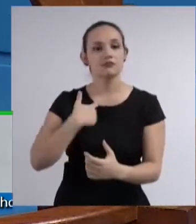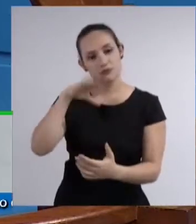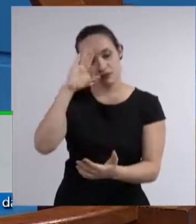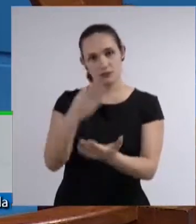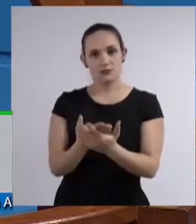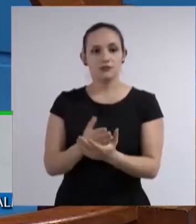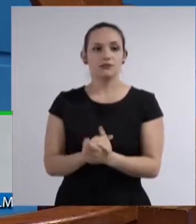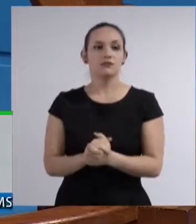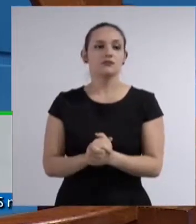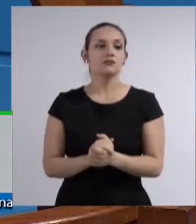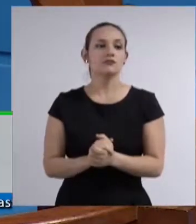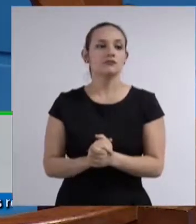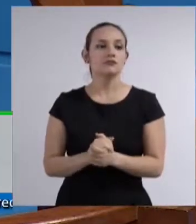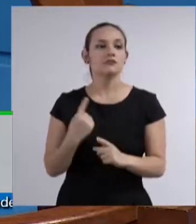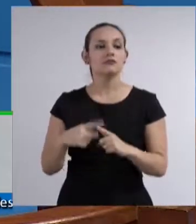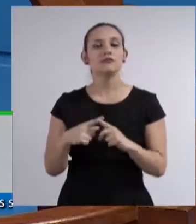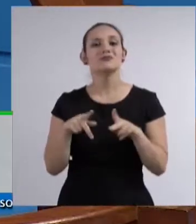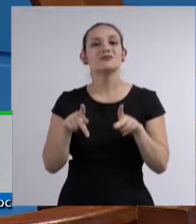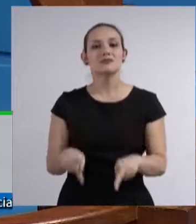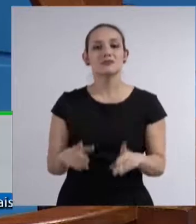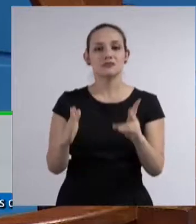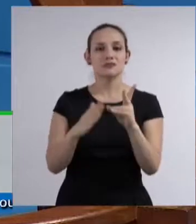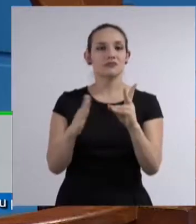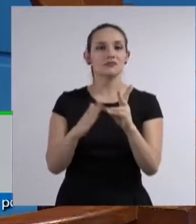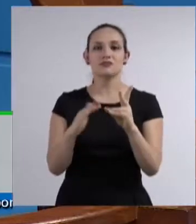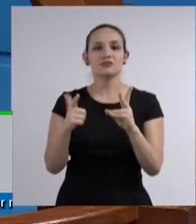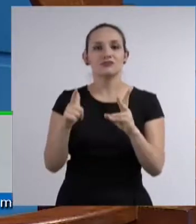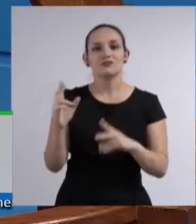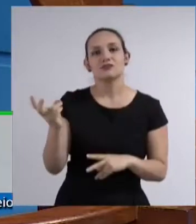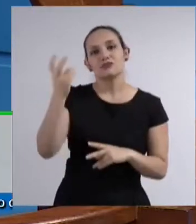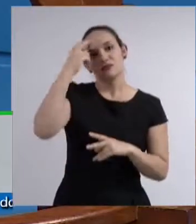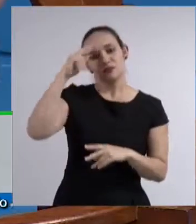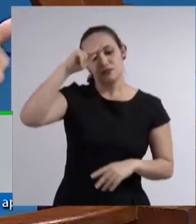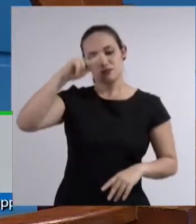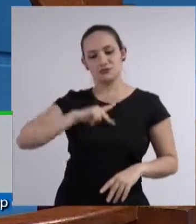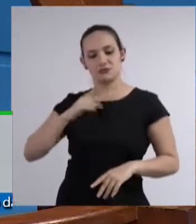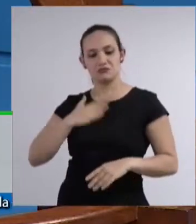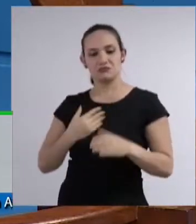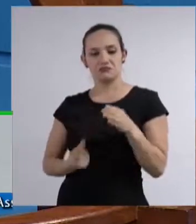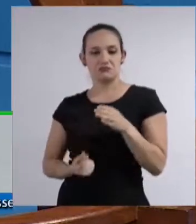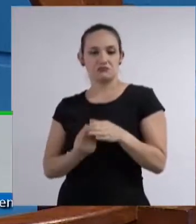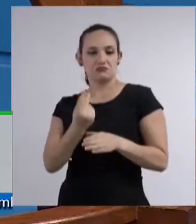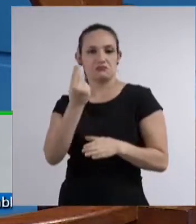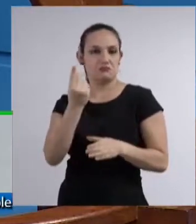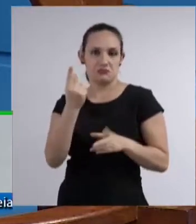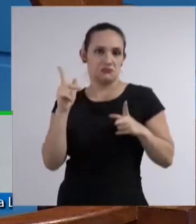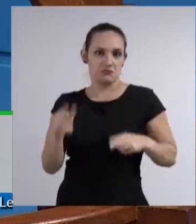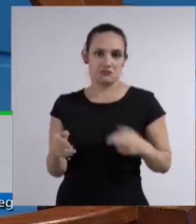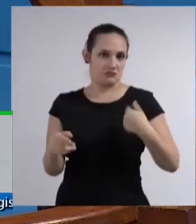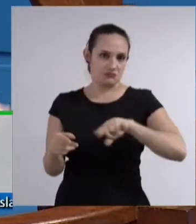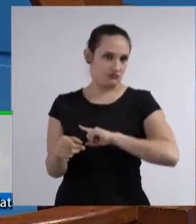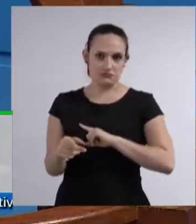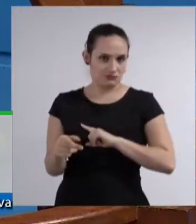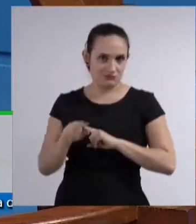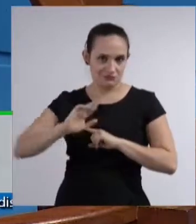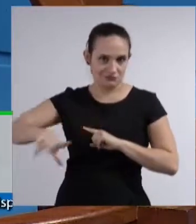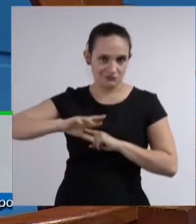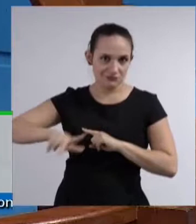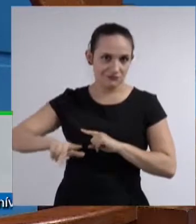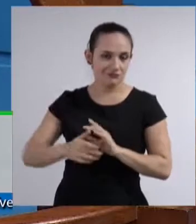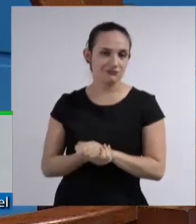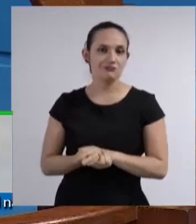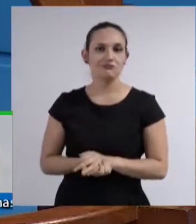é a forma, até porque o índio ele não tem essa cultura, né, capitalista como nós, né, de transformar a